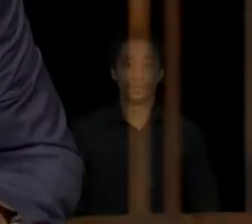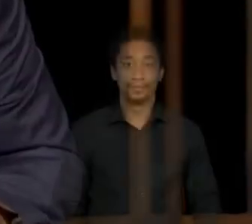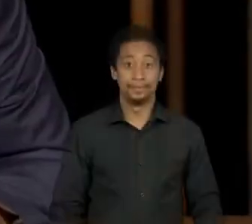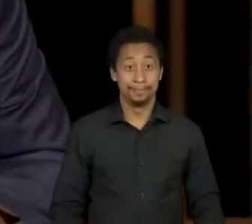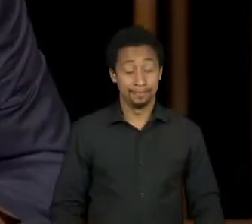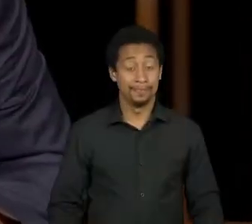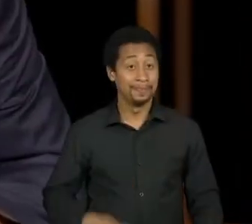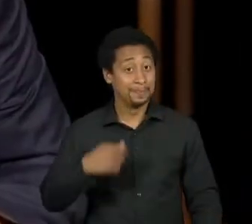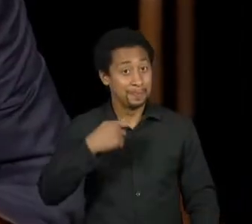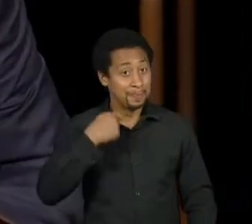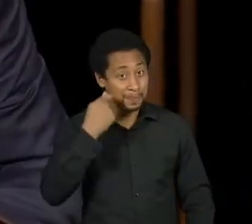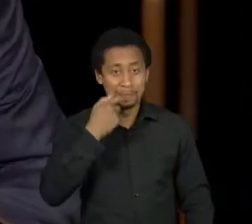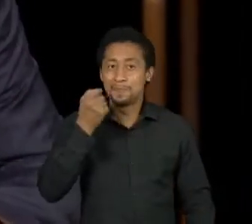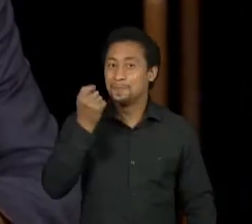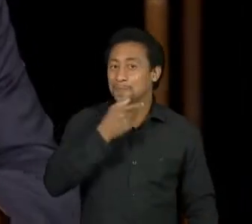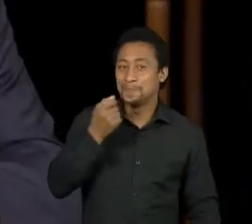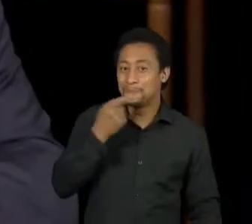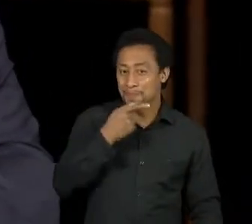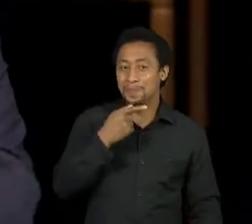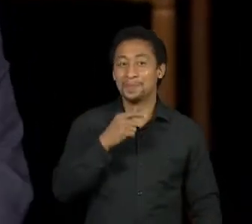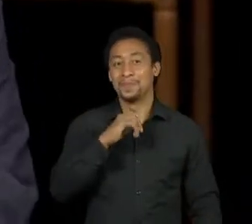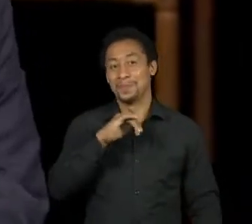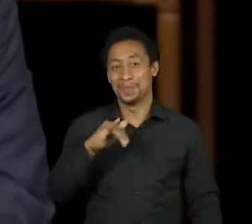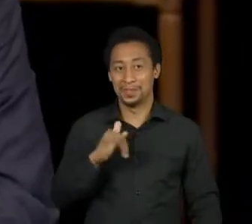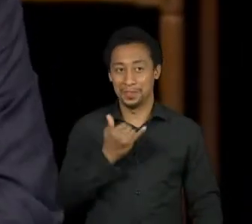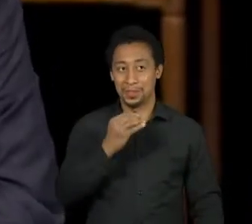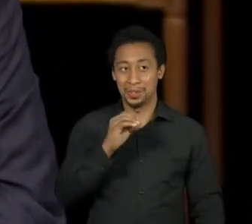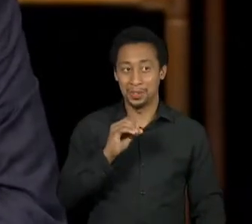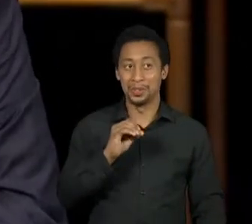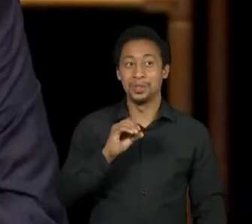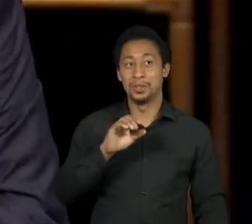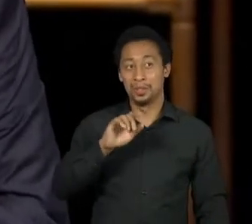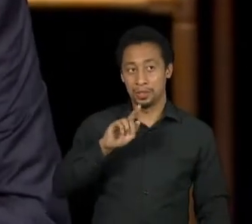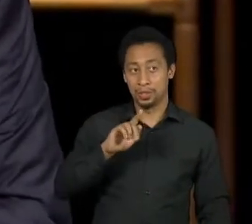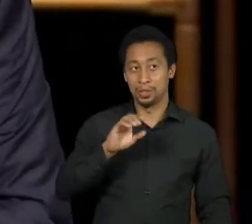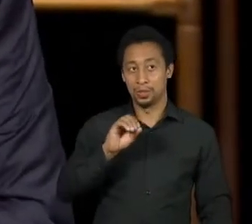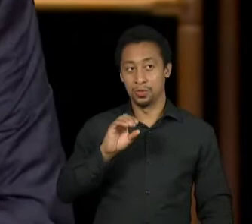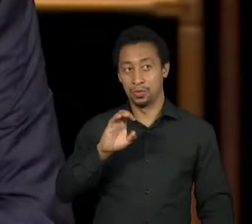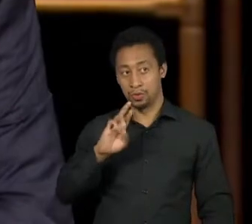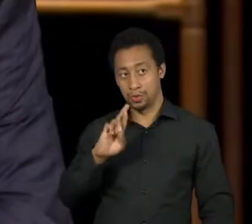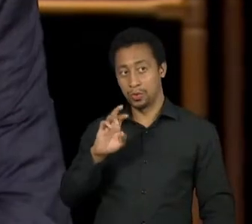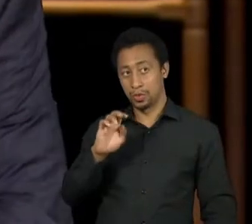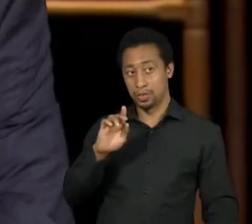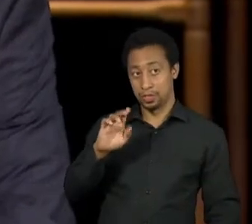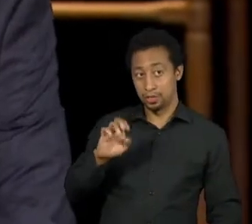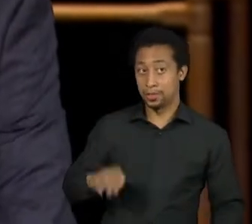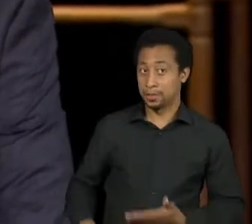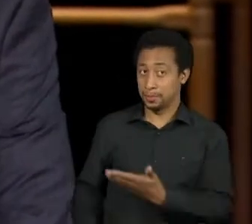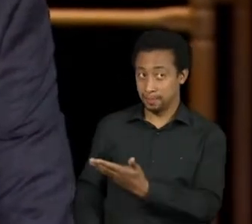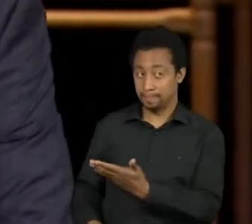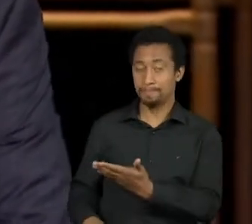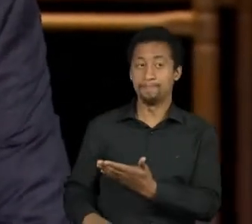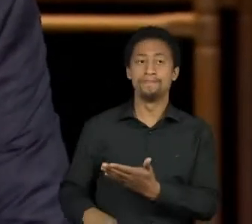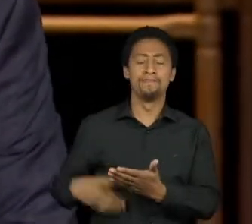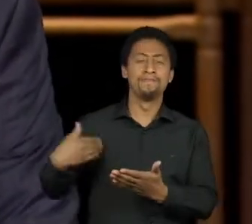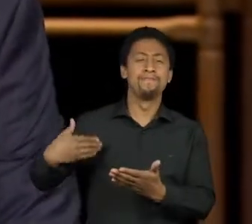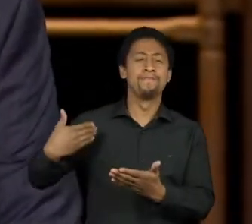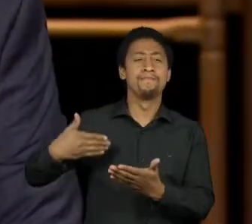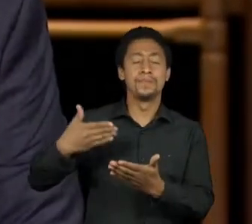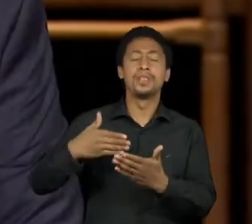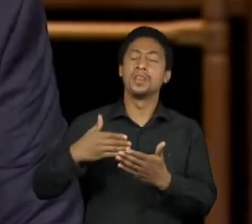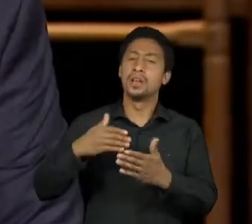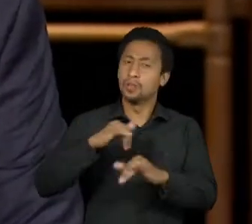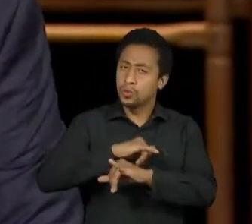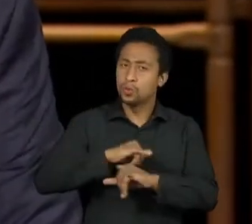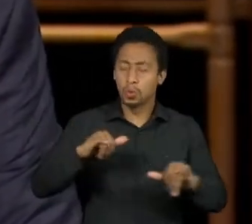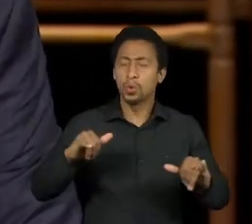e o ator e comediante George burns viveu até os 100 anos aí ele disse cresci aprendendo a respeitar os